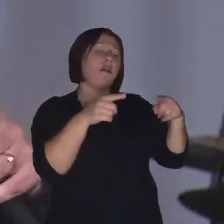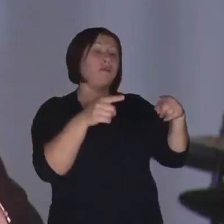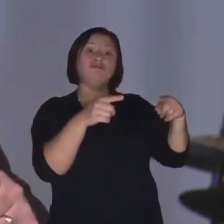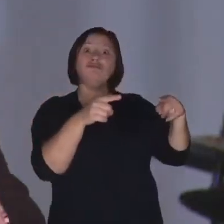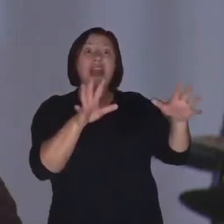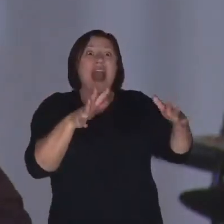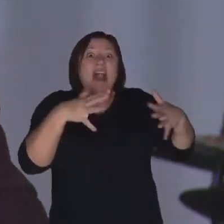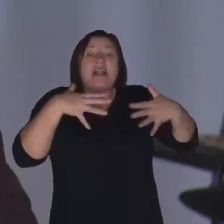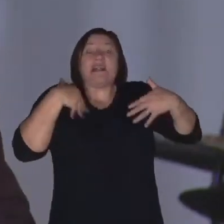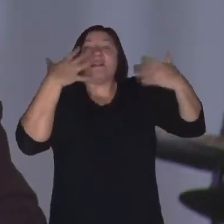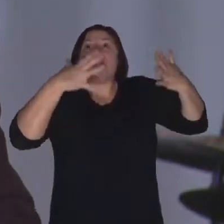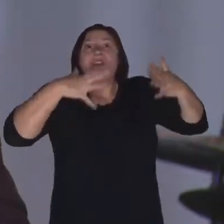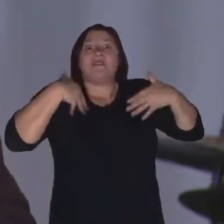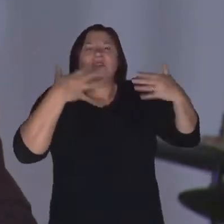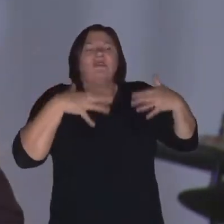É muita pilantragem isso.